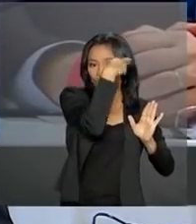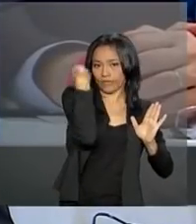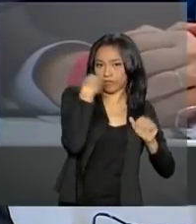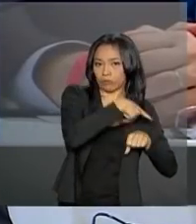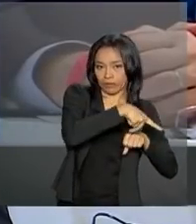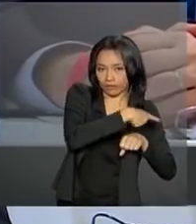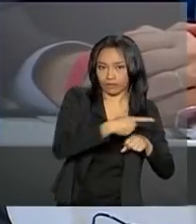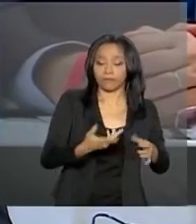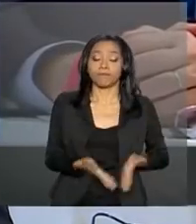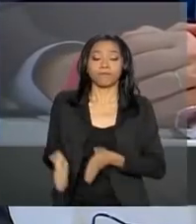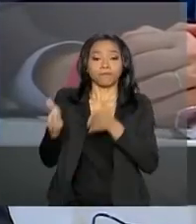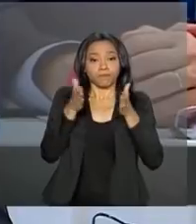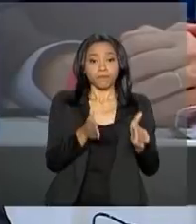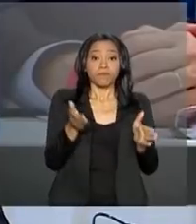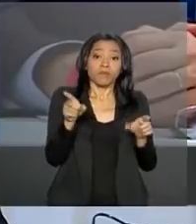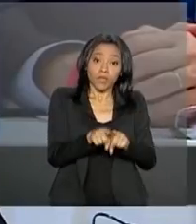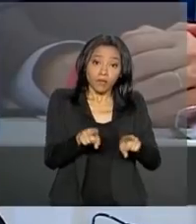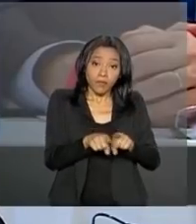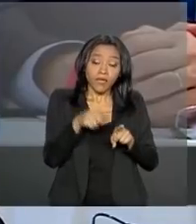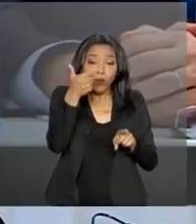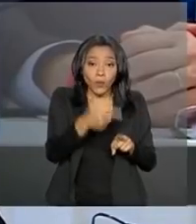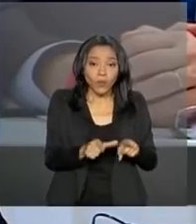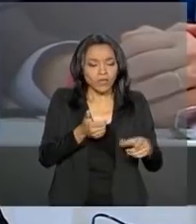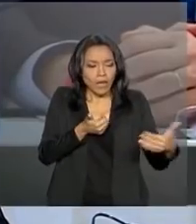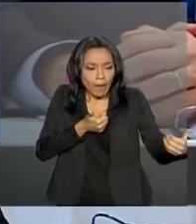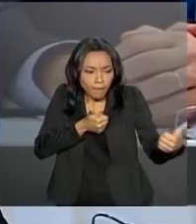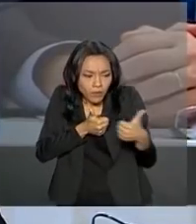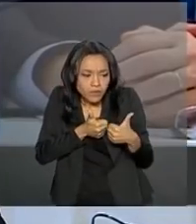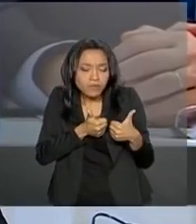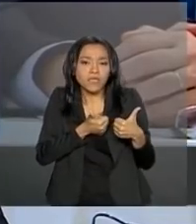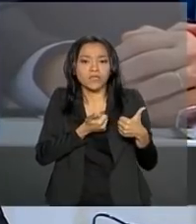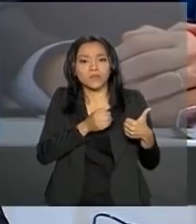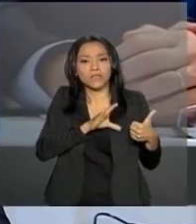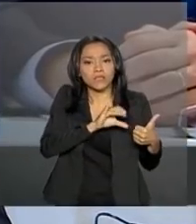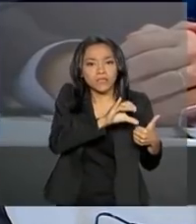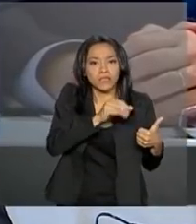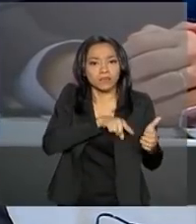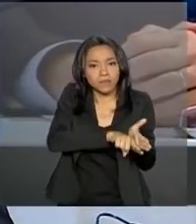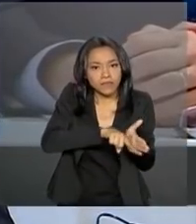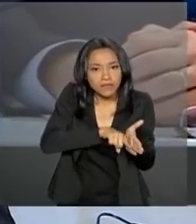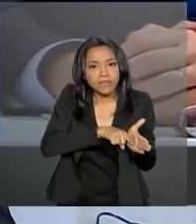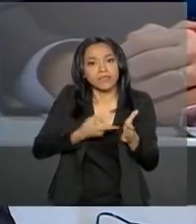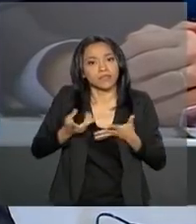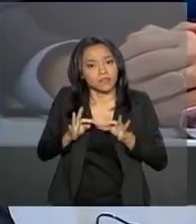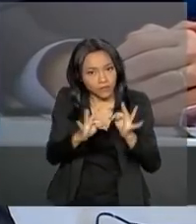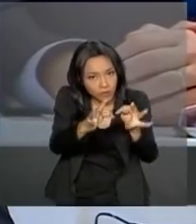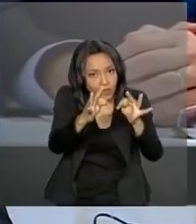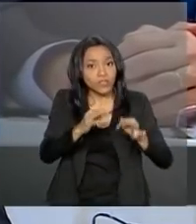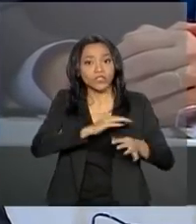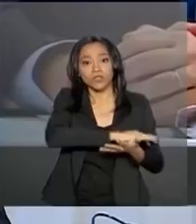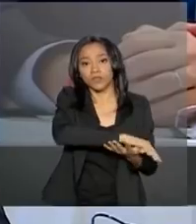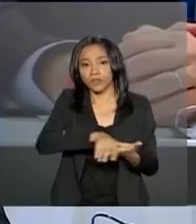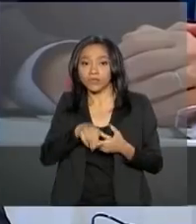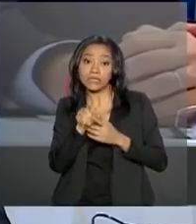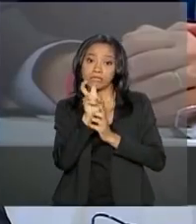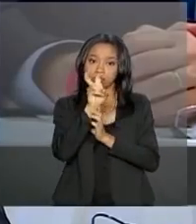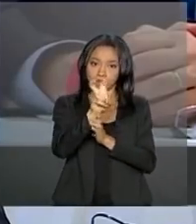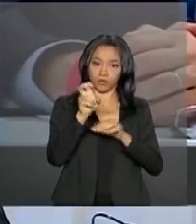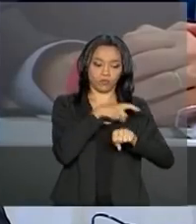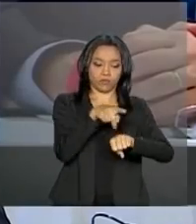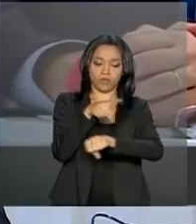propusemos a aproximação entre parques científicos e tecnológicos de nossos cinco países tendo em vista a